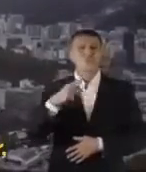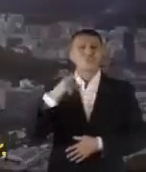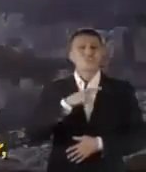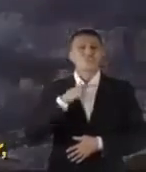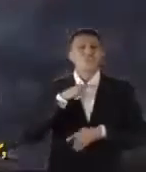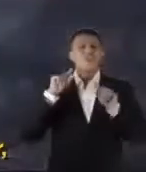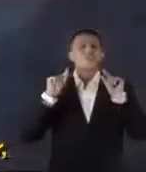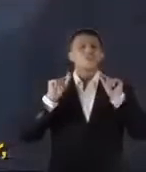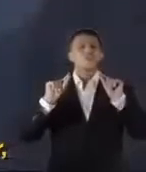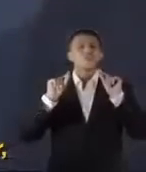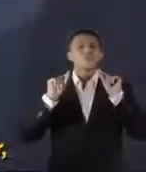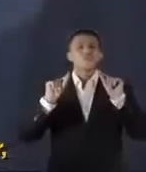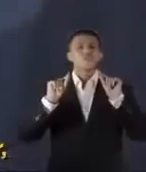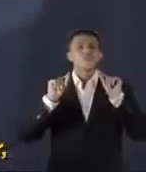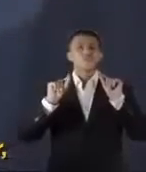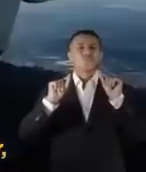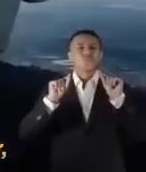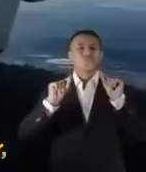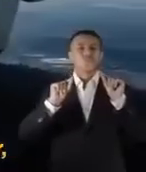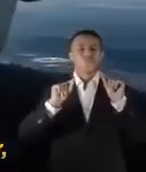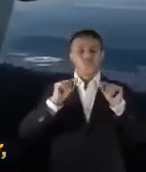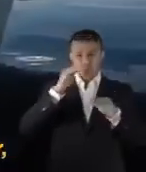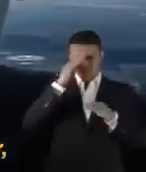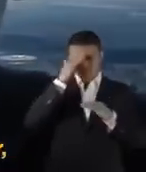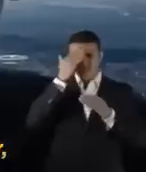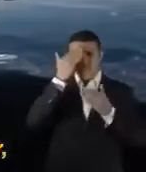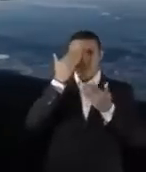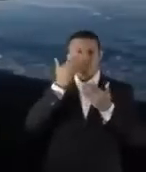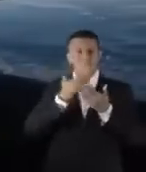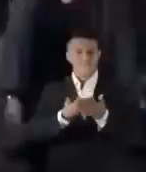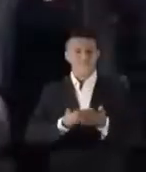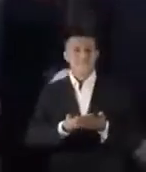tem motivos para crer,